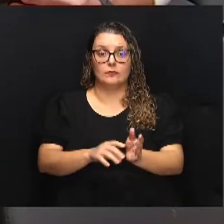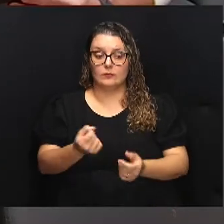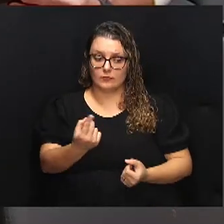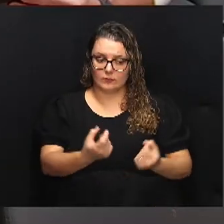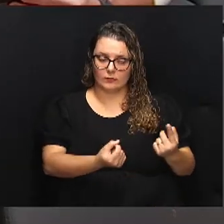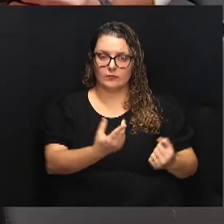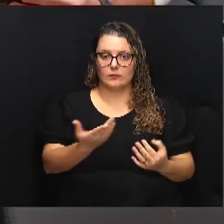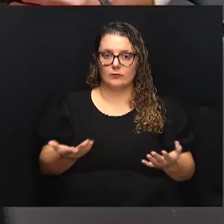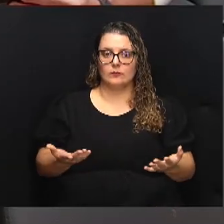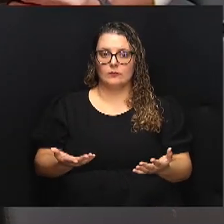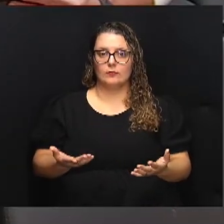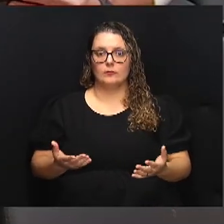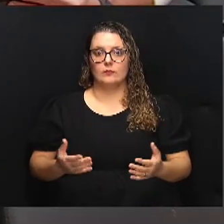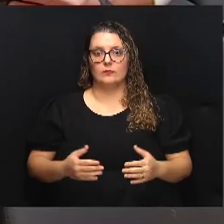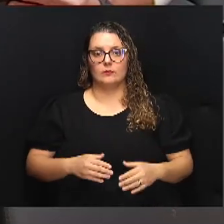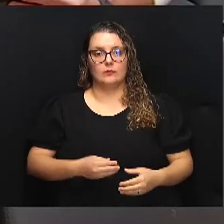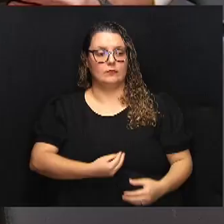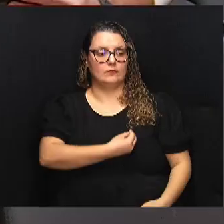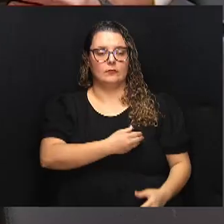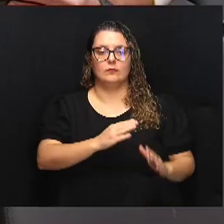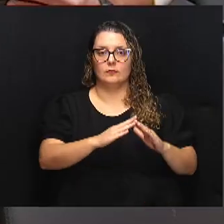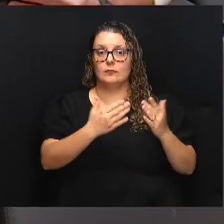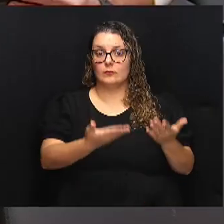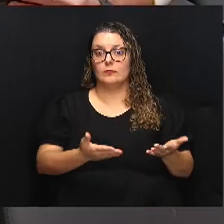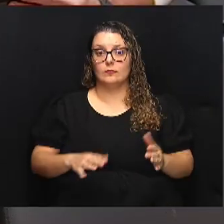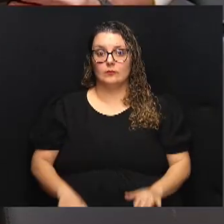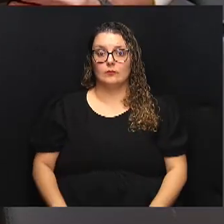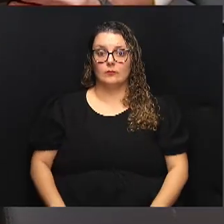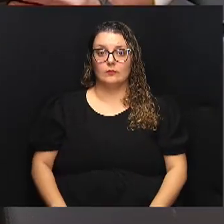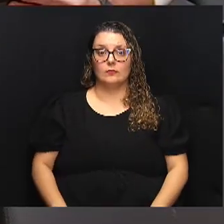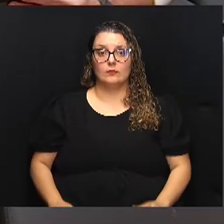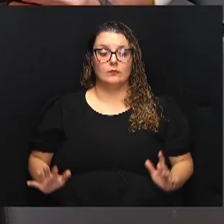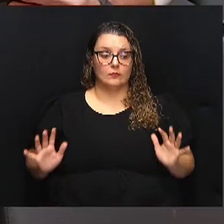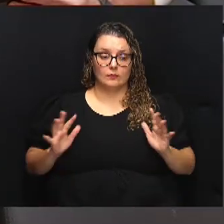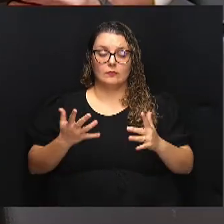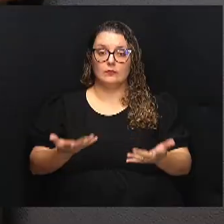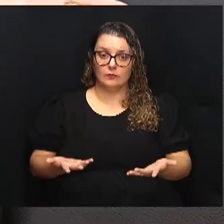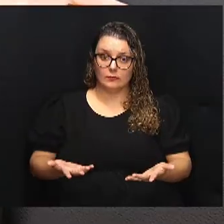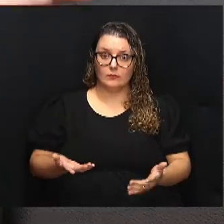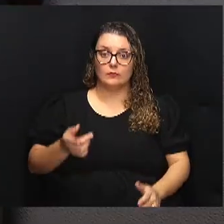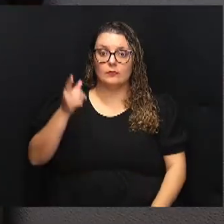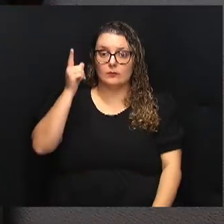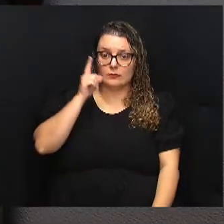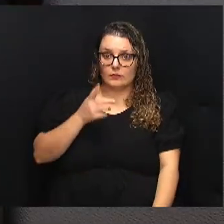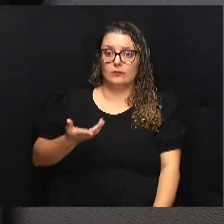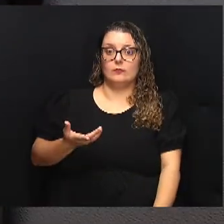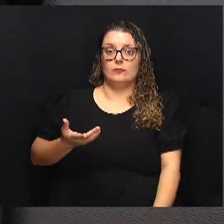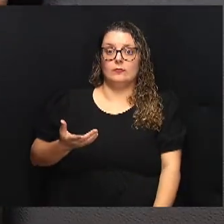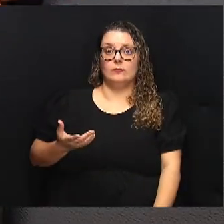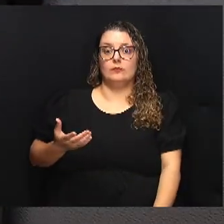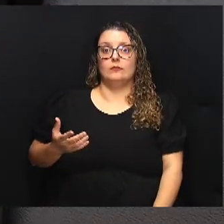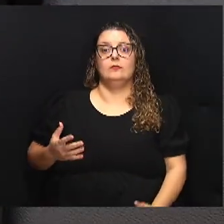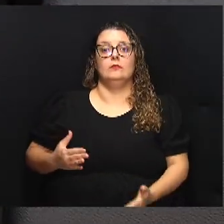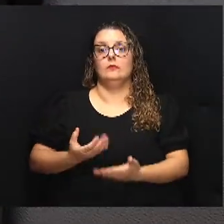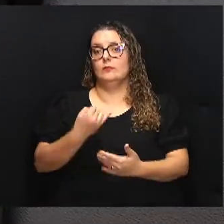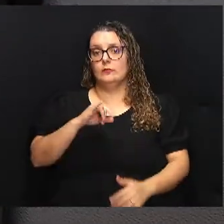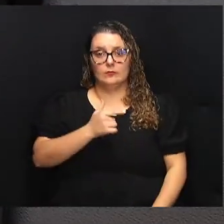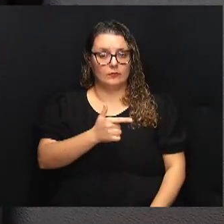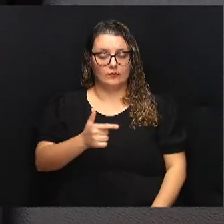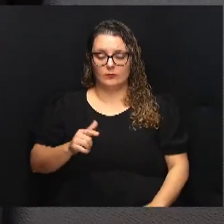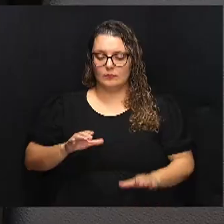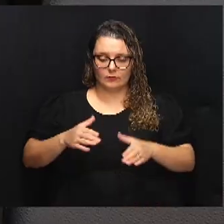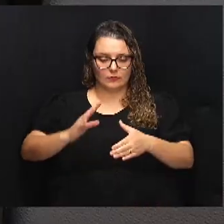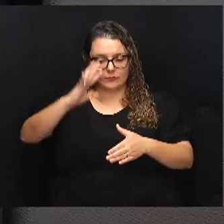na casa, é o habitat deles, a casinha deles ali, entrou esse pessoal. Então eles fizeram o resgate para mim. Se não fosse o corpo de bombeiro, eu não tinha